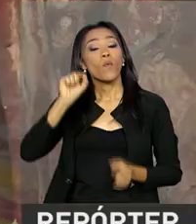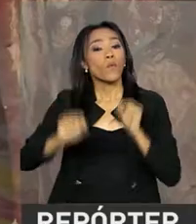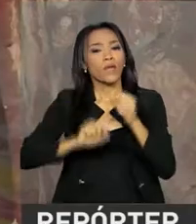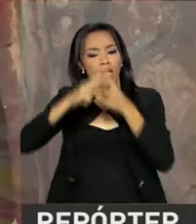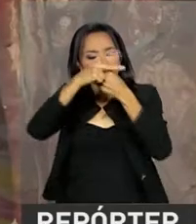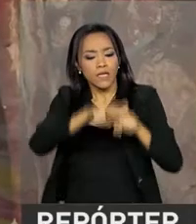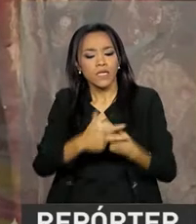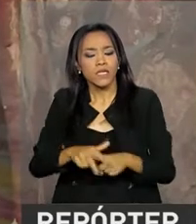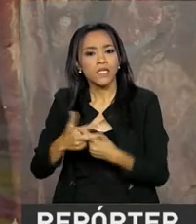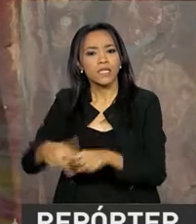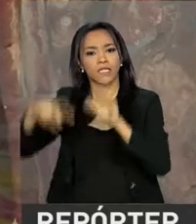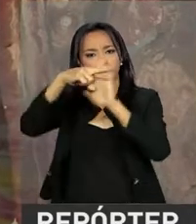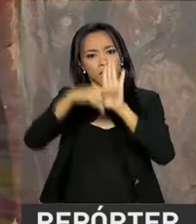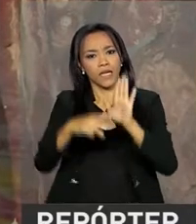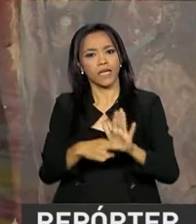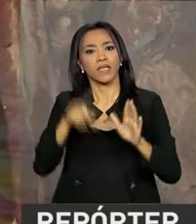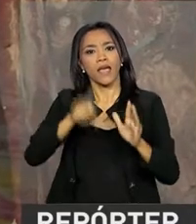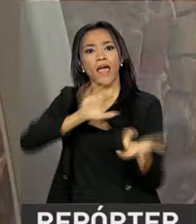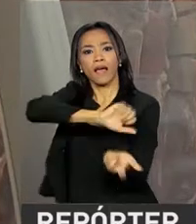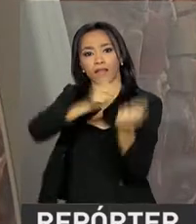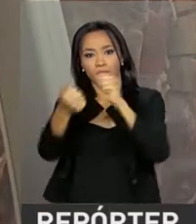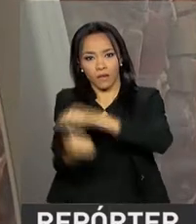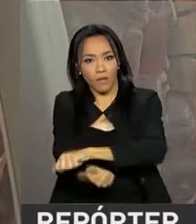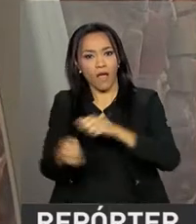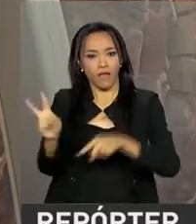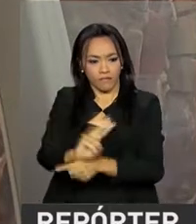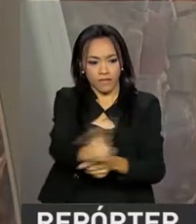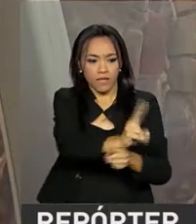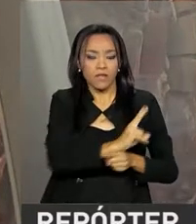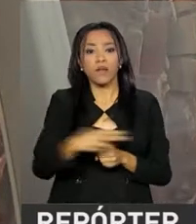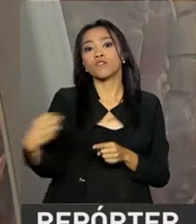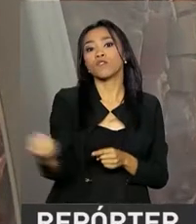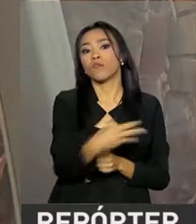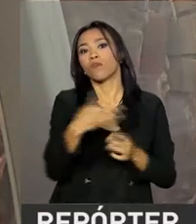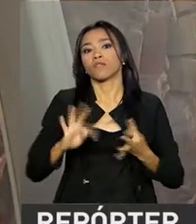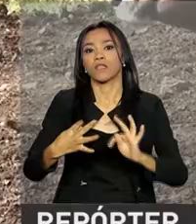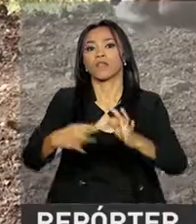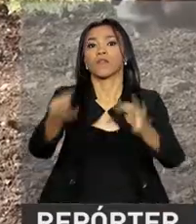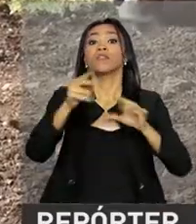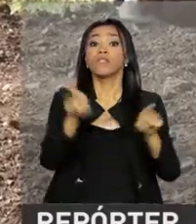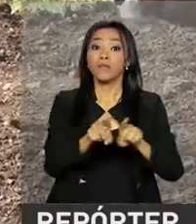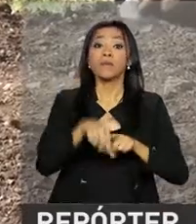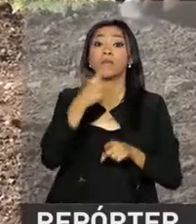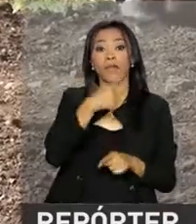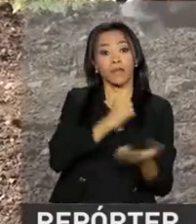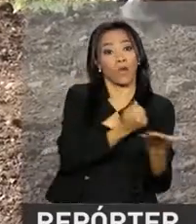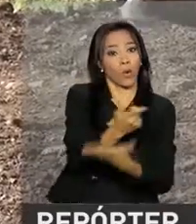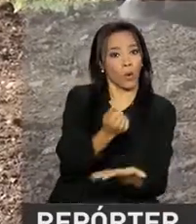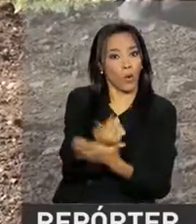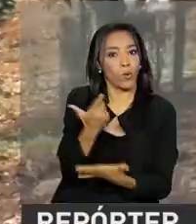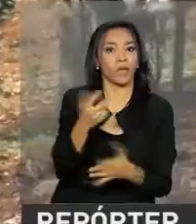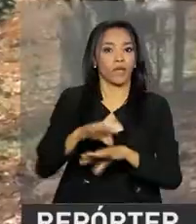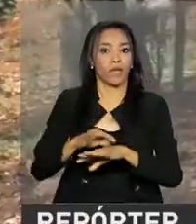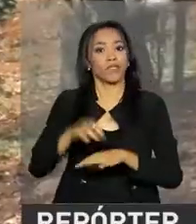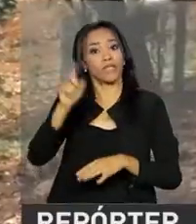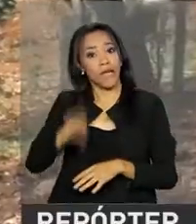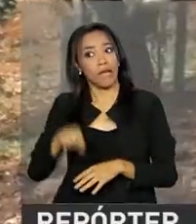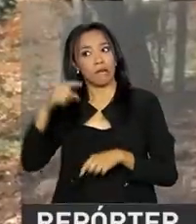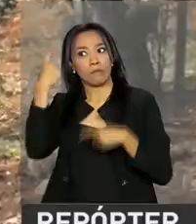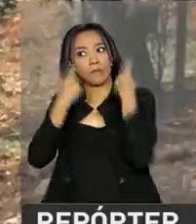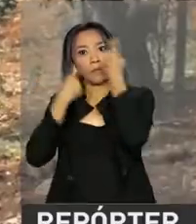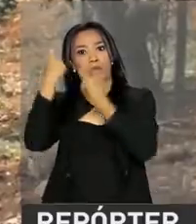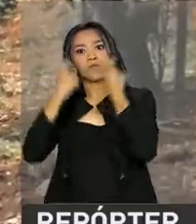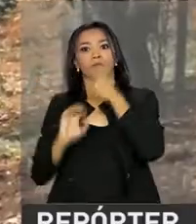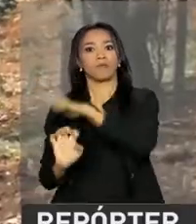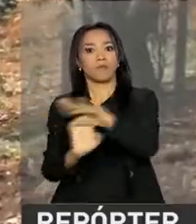adequar a fiscalização às novas tecnologias e as necessidades dos consumidores e se inclui uma preocupação maior dos empresários com o meio